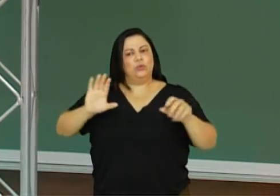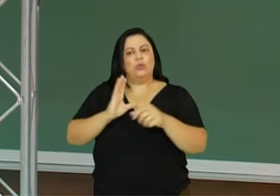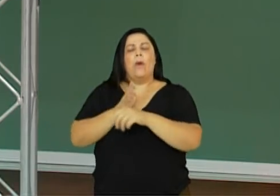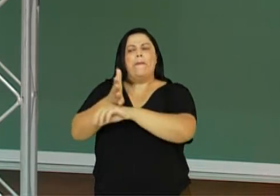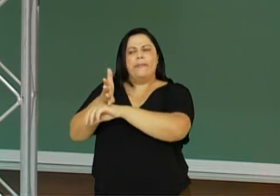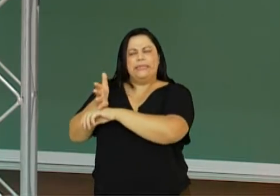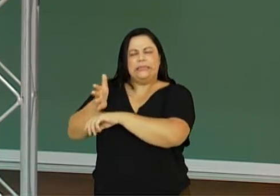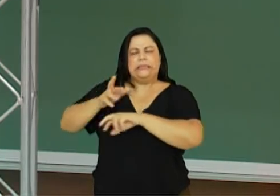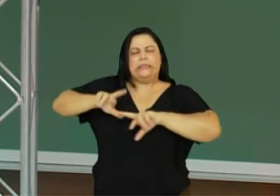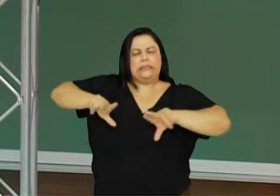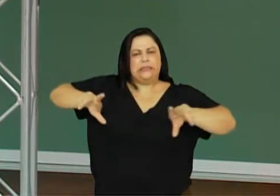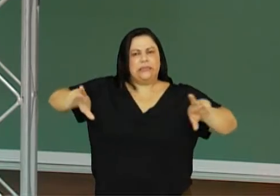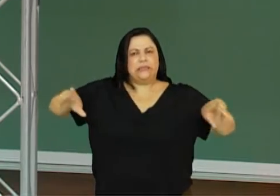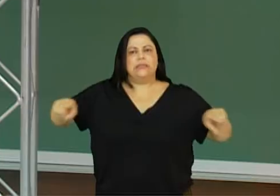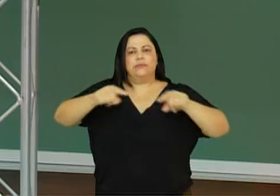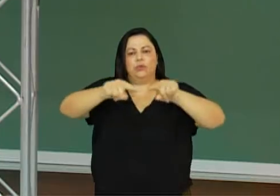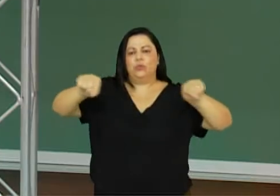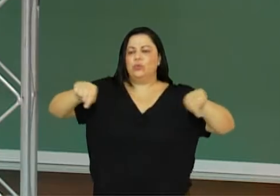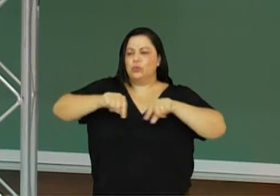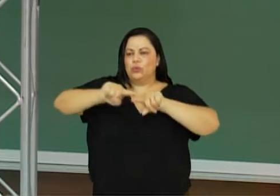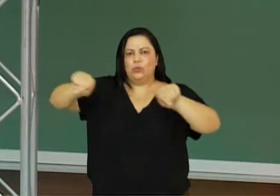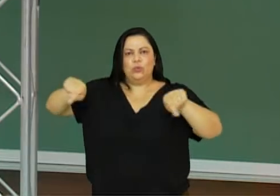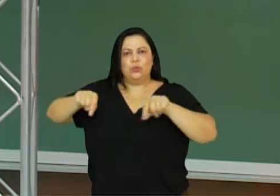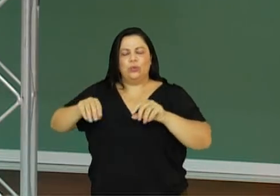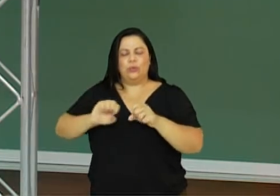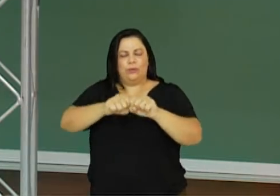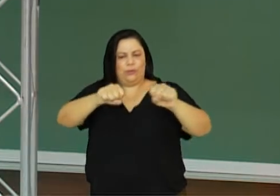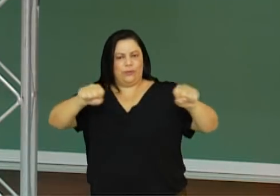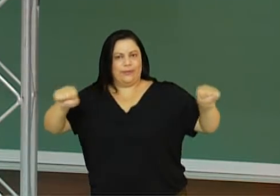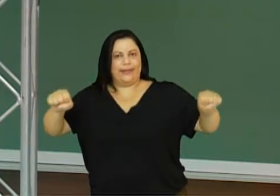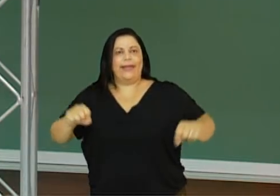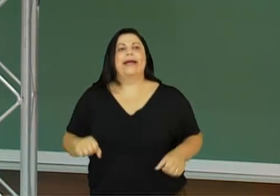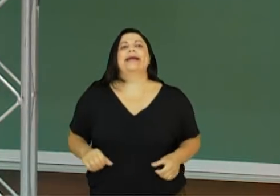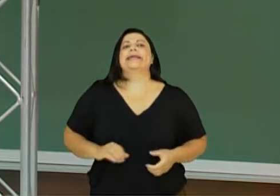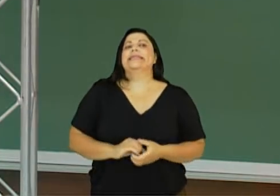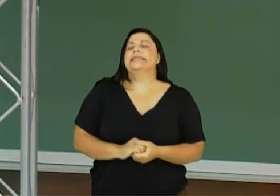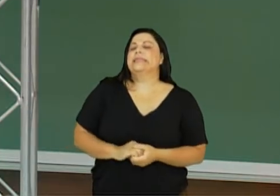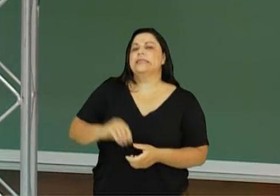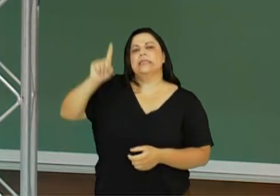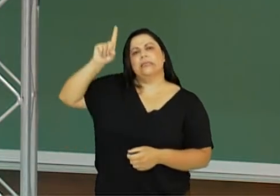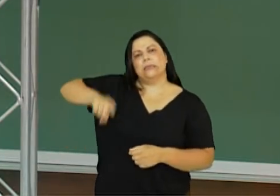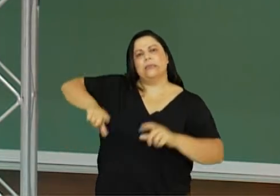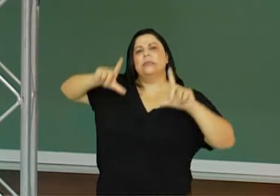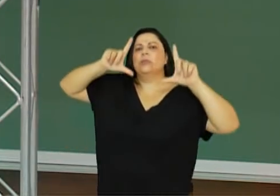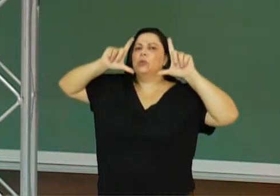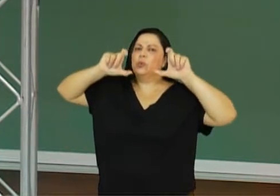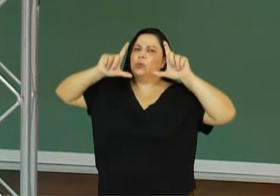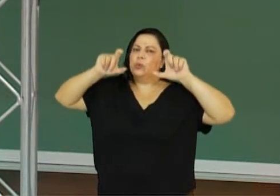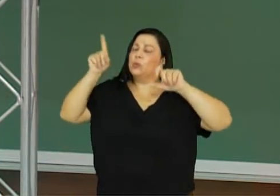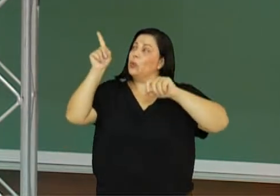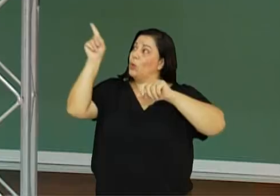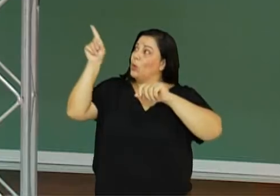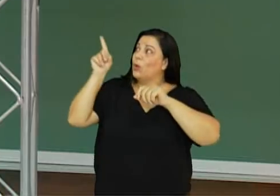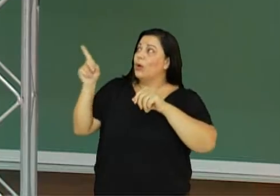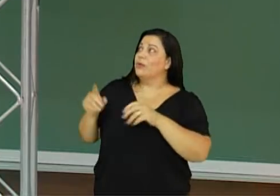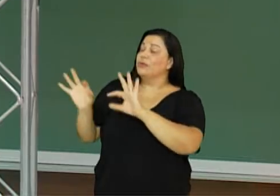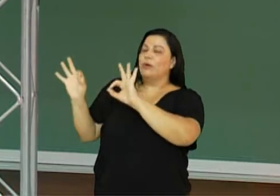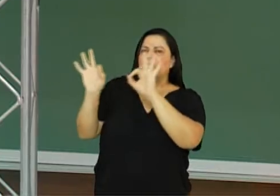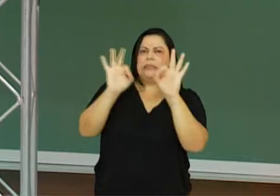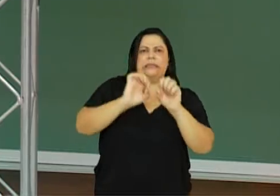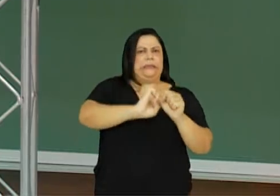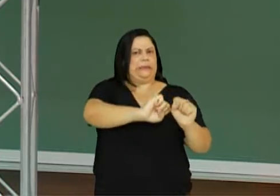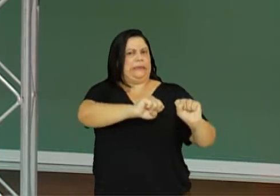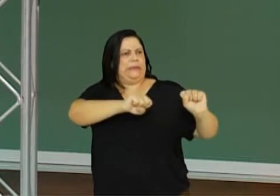do século III, como a gente viu na última aula de História. Então aqui a foto desse aqueduto. Nossa, prof, mas ele é